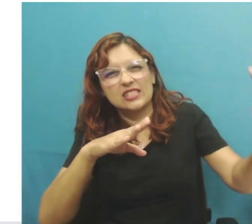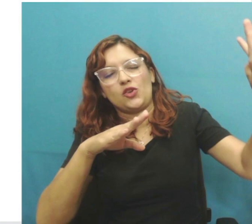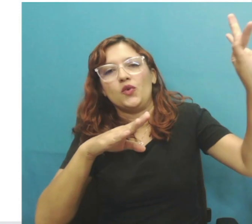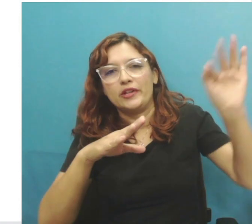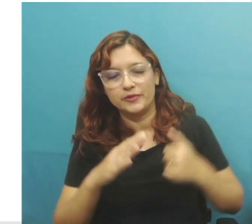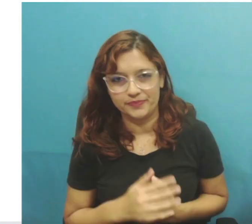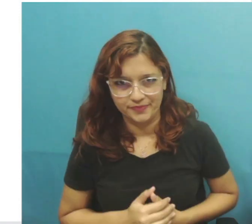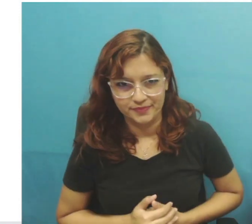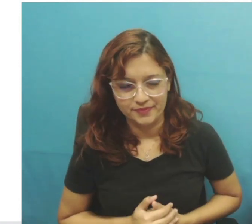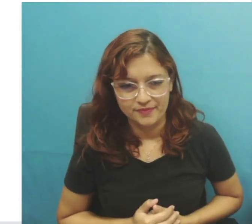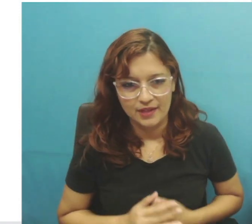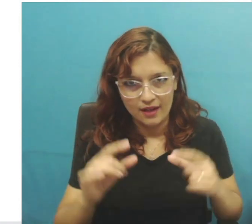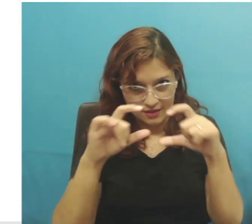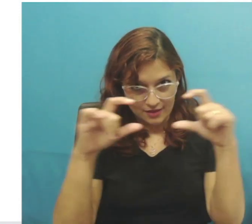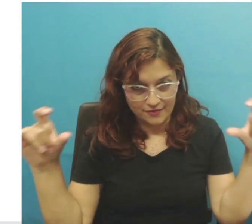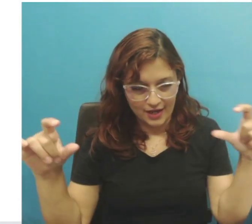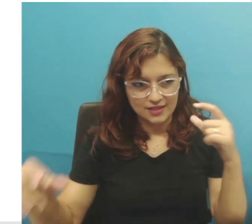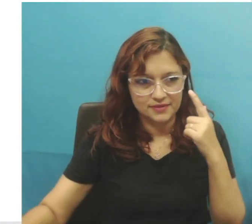machuquei o meu pé.